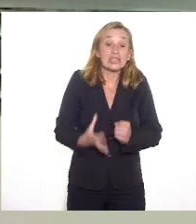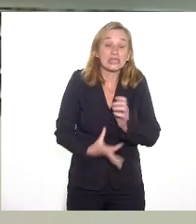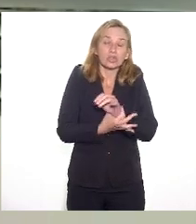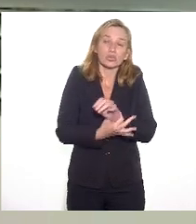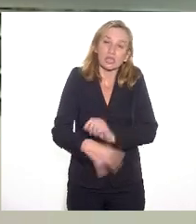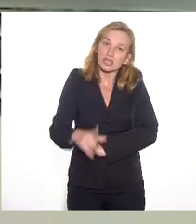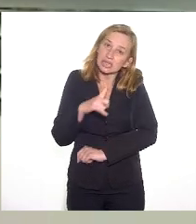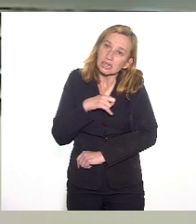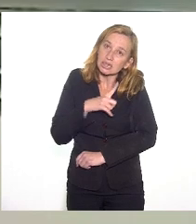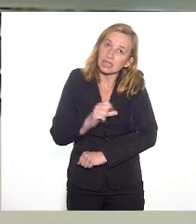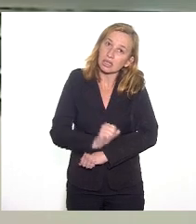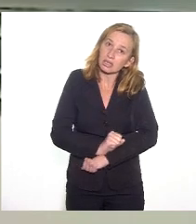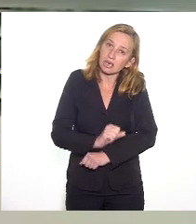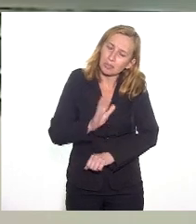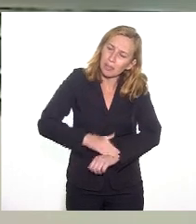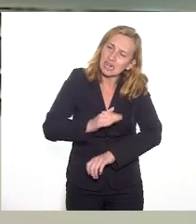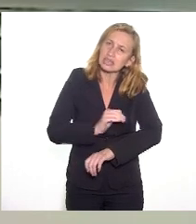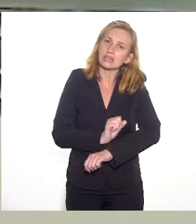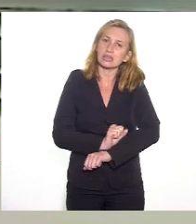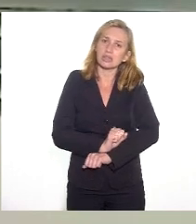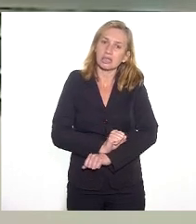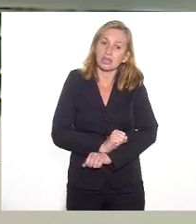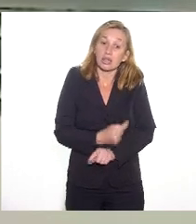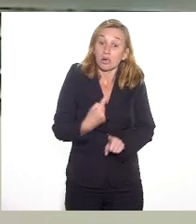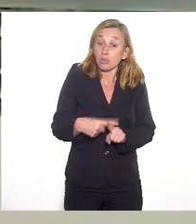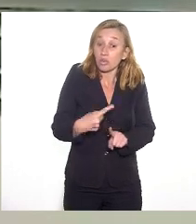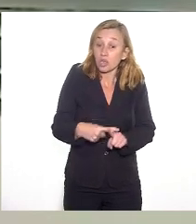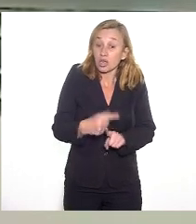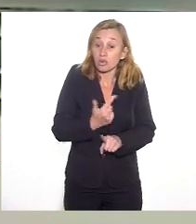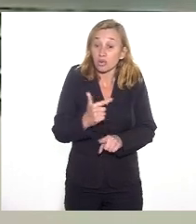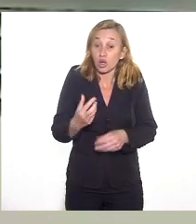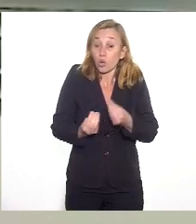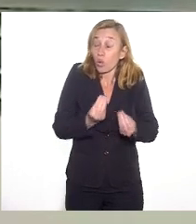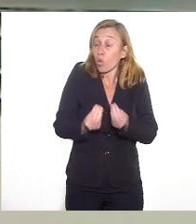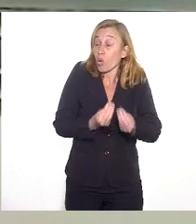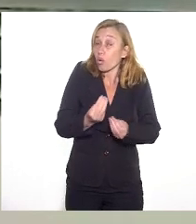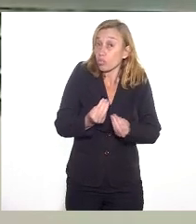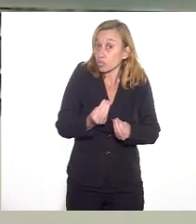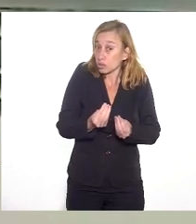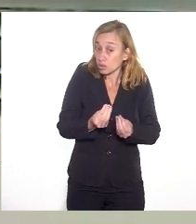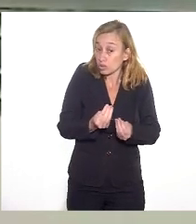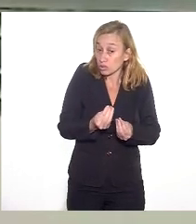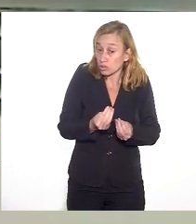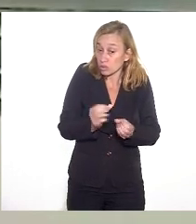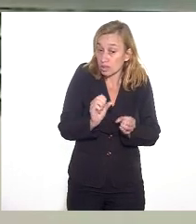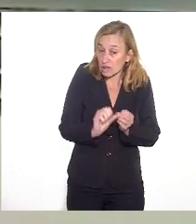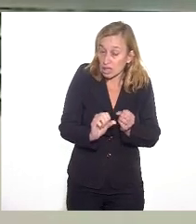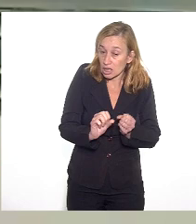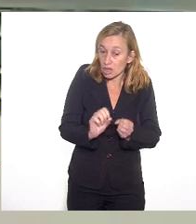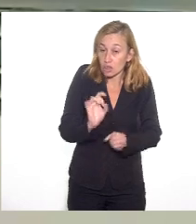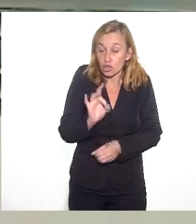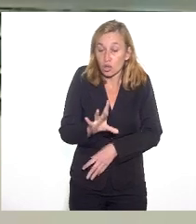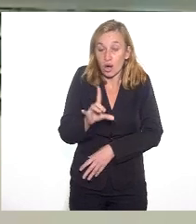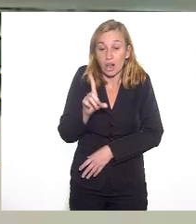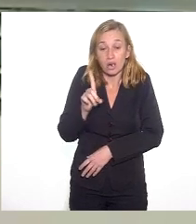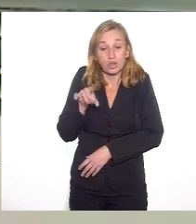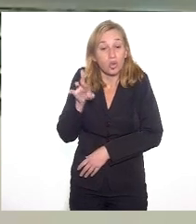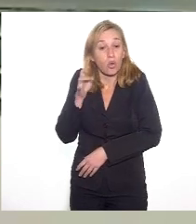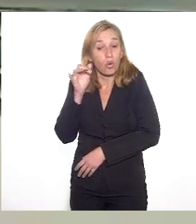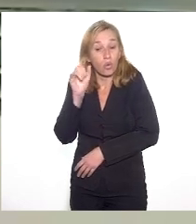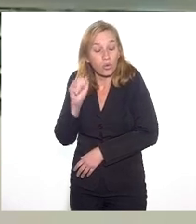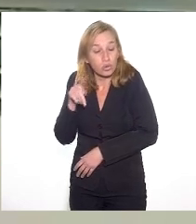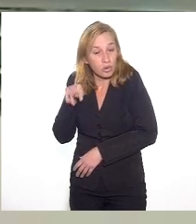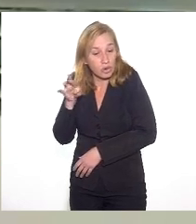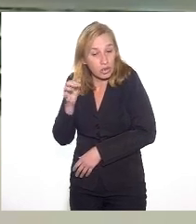segurança maior, porque nós não temos como levantar isso, só a douta Procuradoria-Geral do